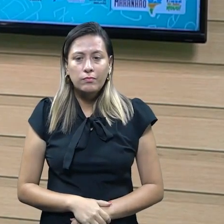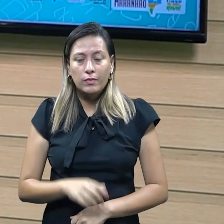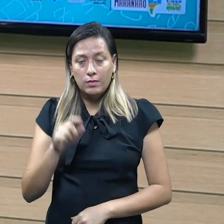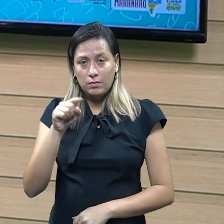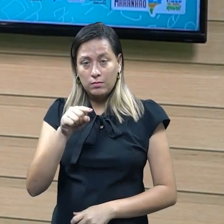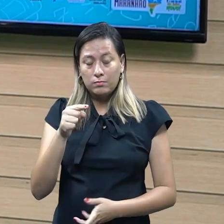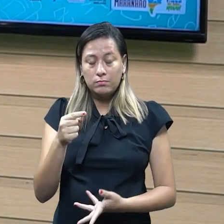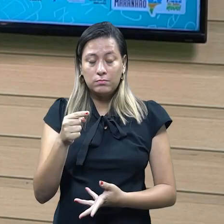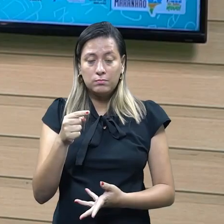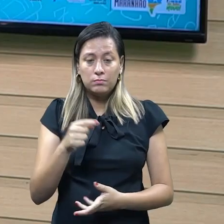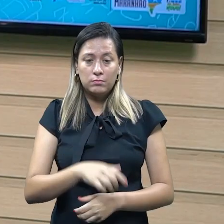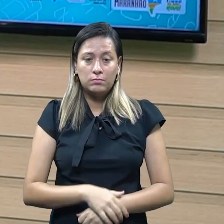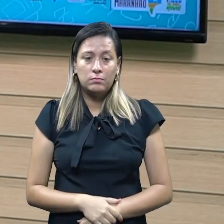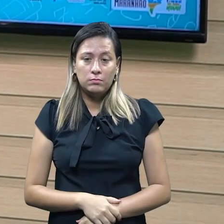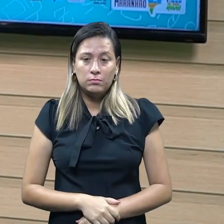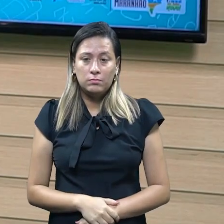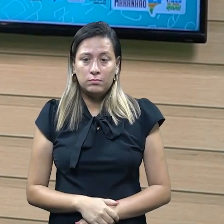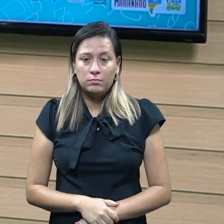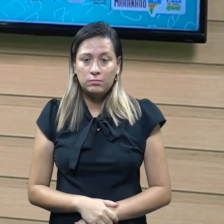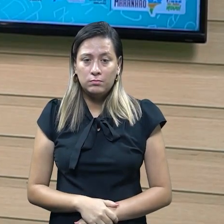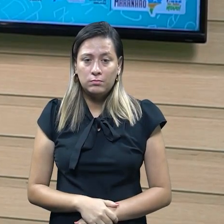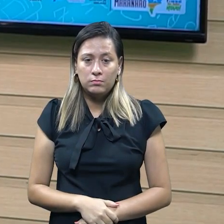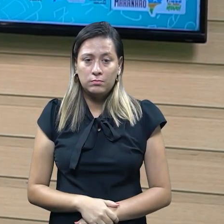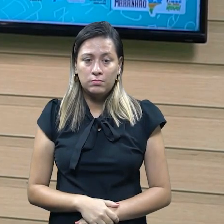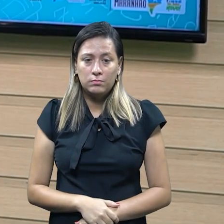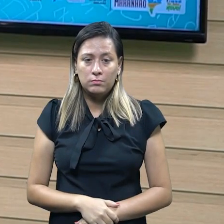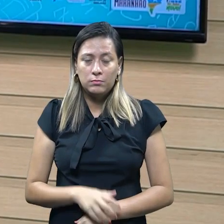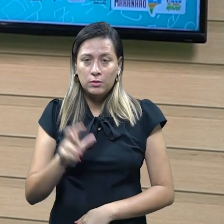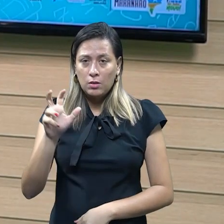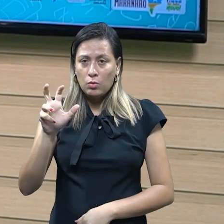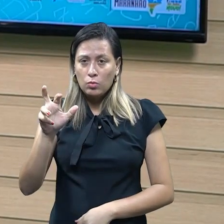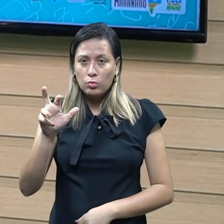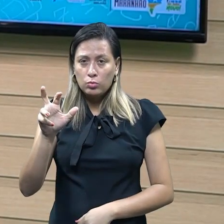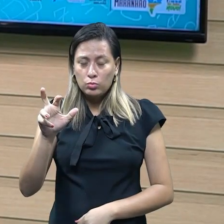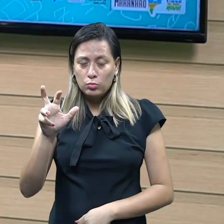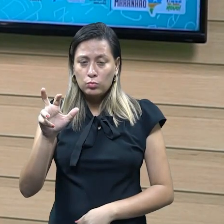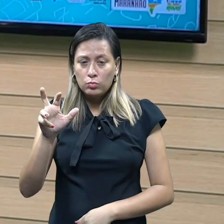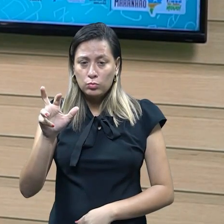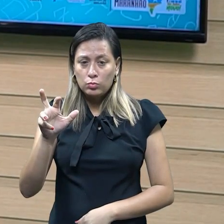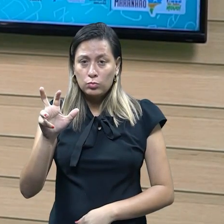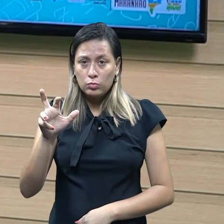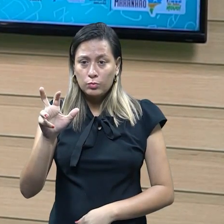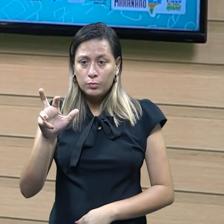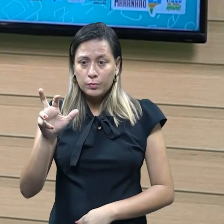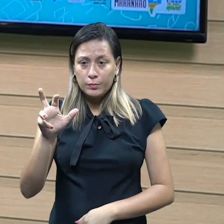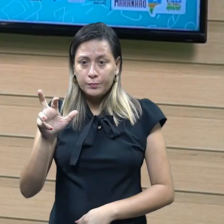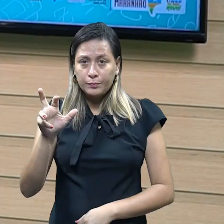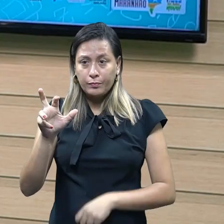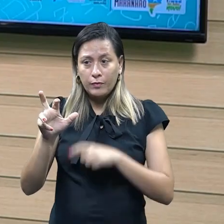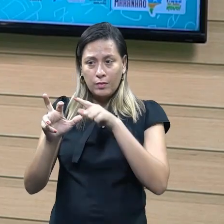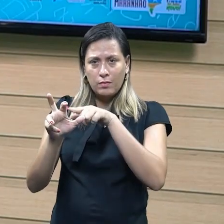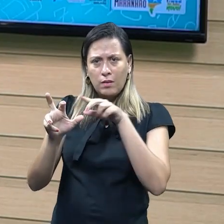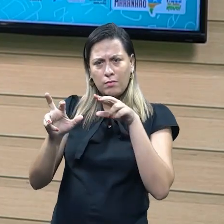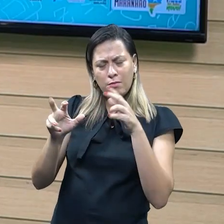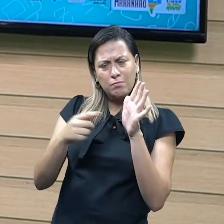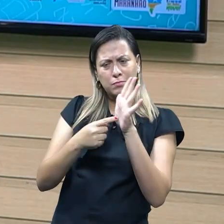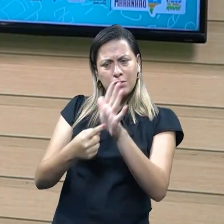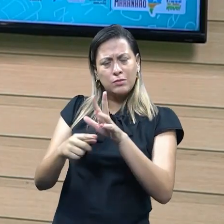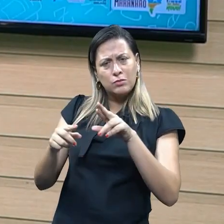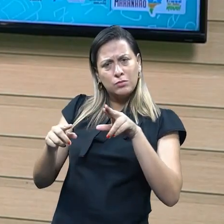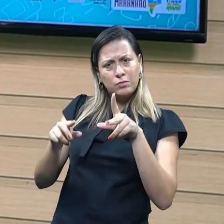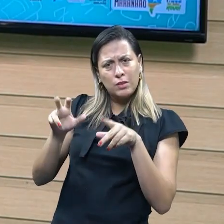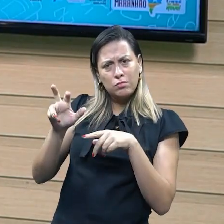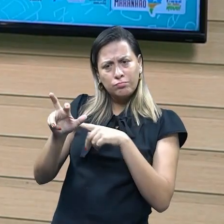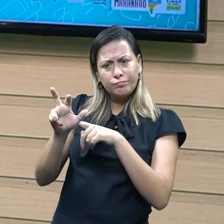tiver selecionado o cursor do mouse, ele vai estar de uma forma diferente